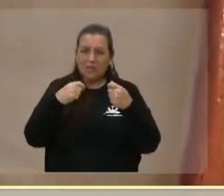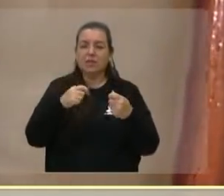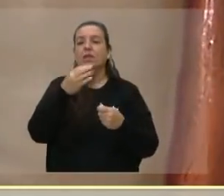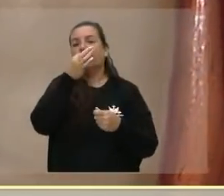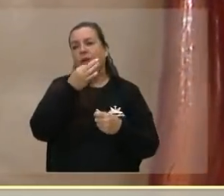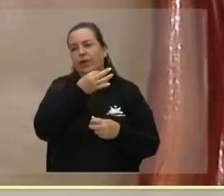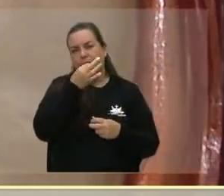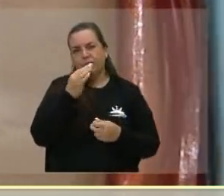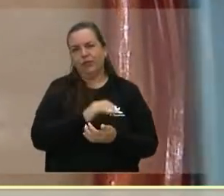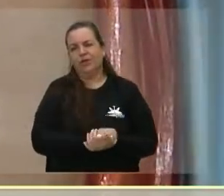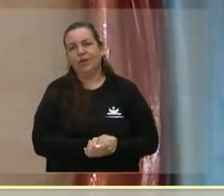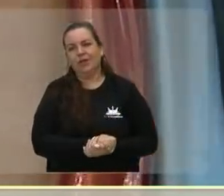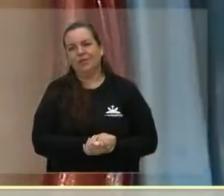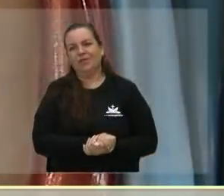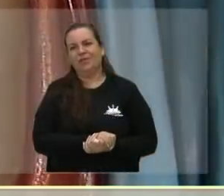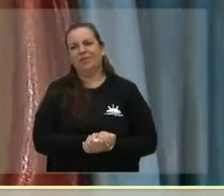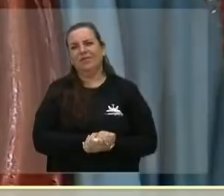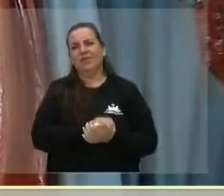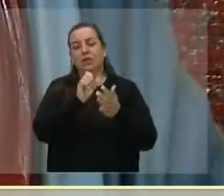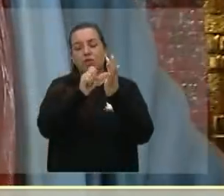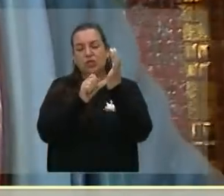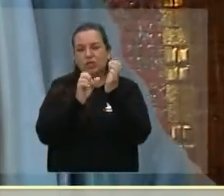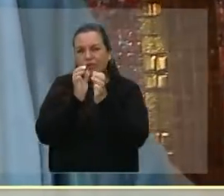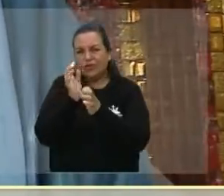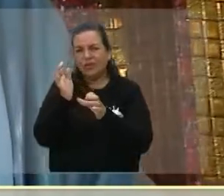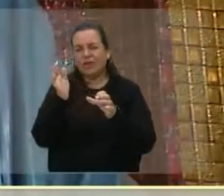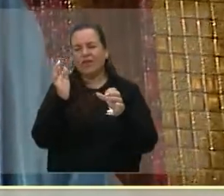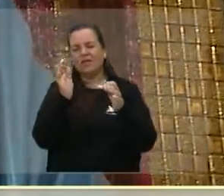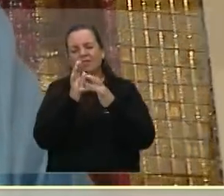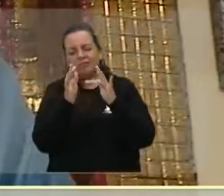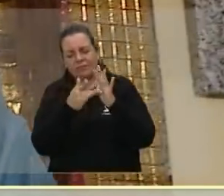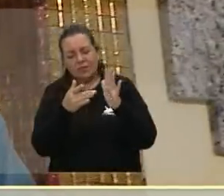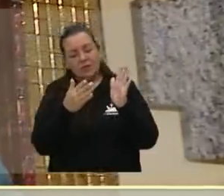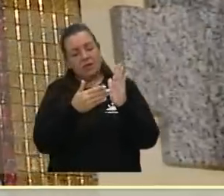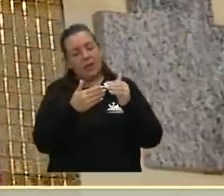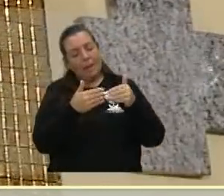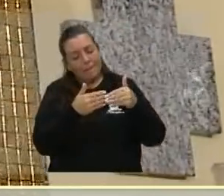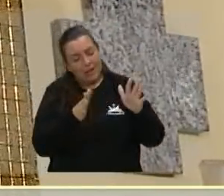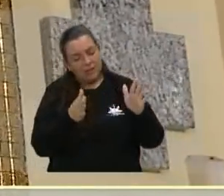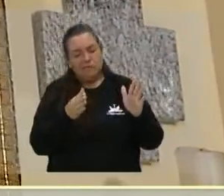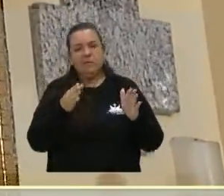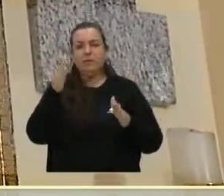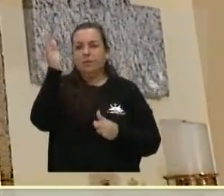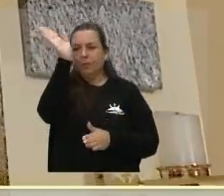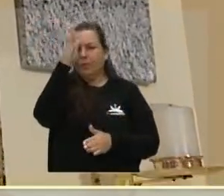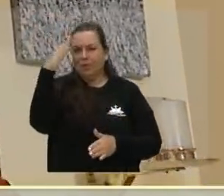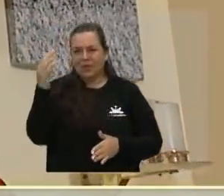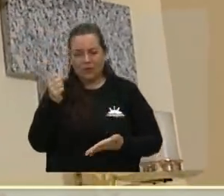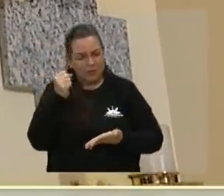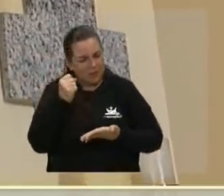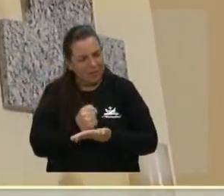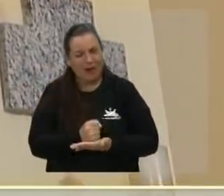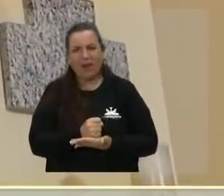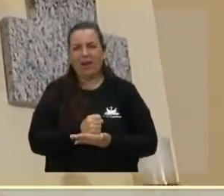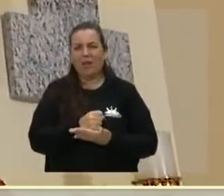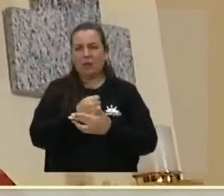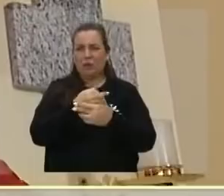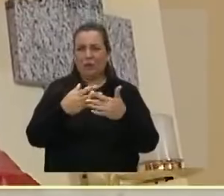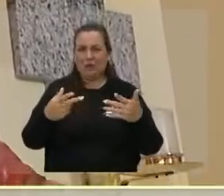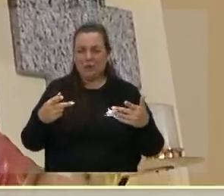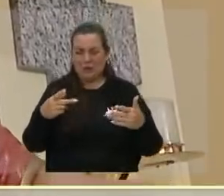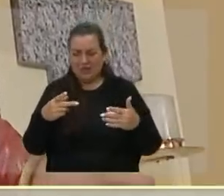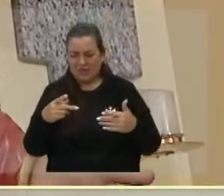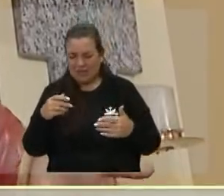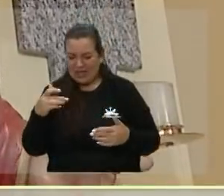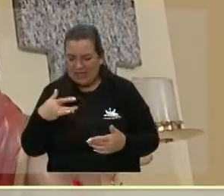as chagas do cristo aberta por um brasil tão marcado é a questão da saúde